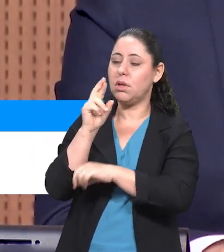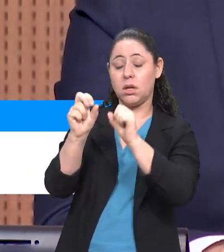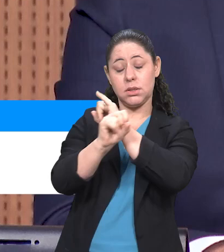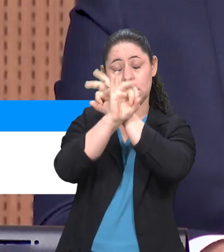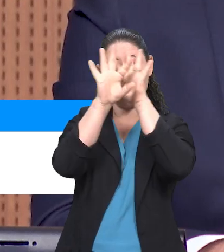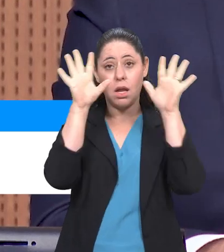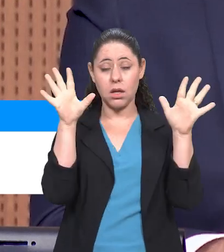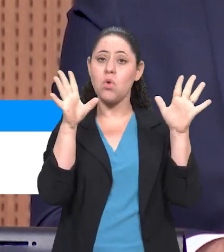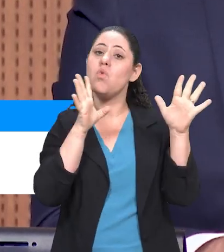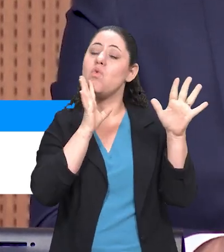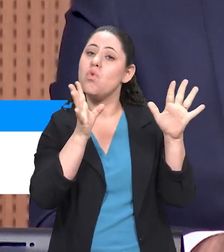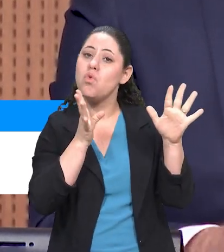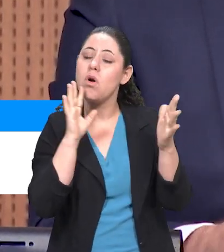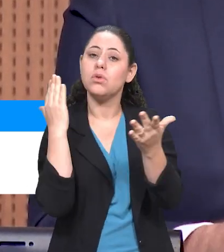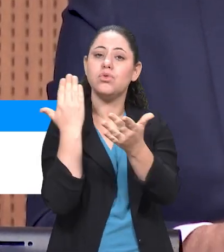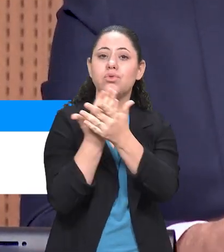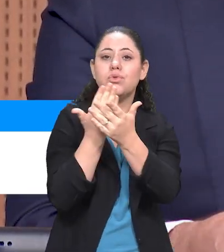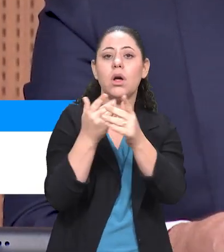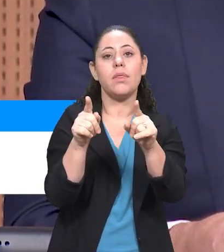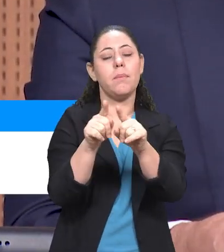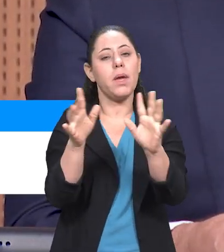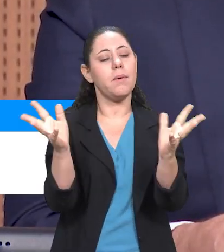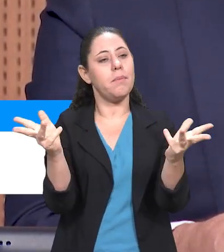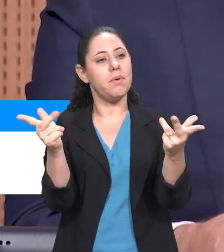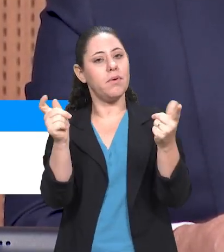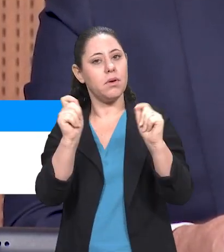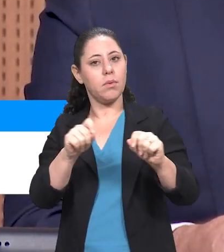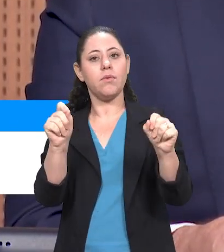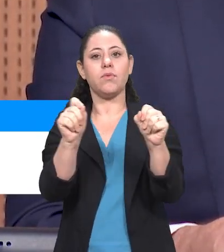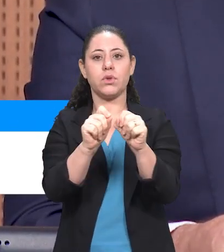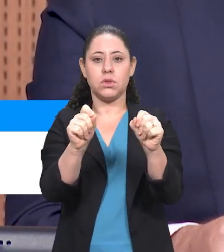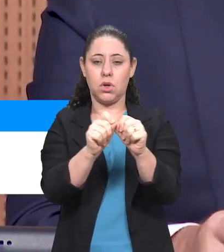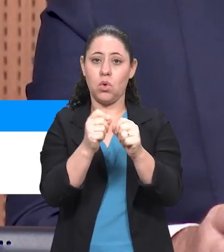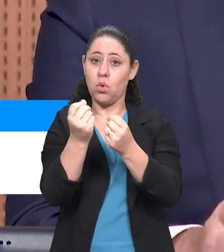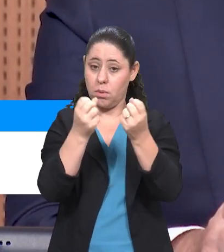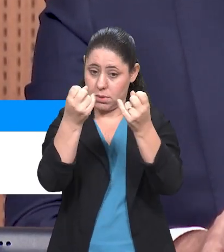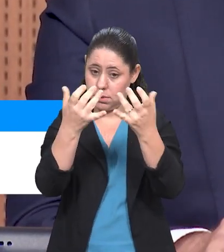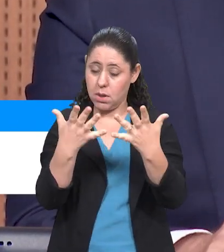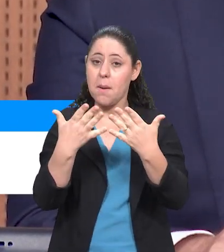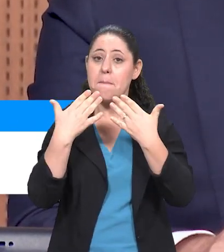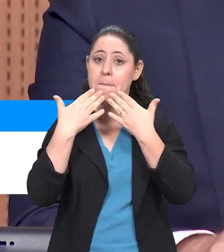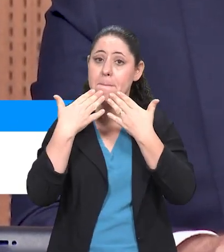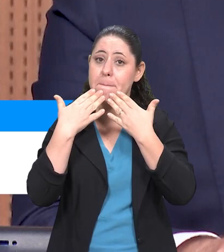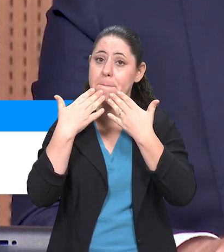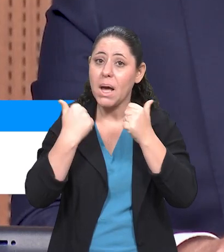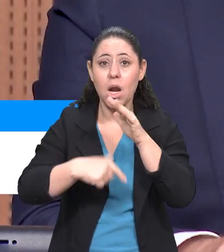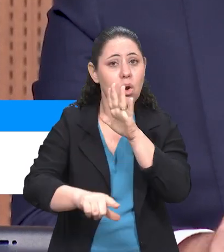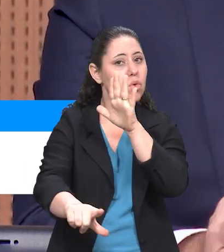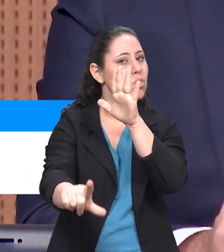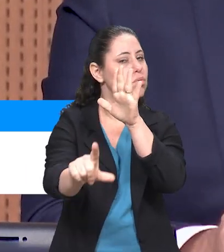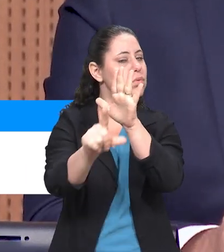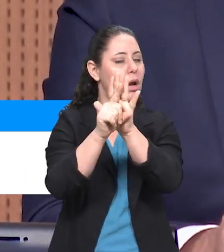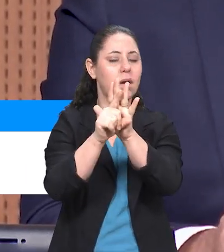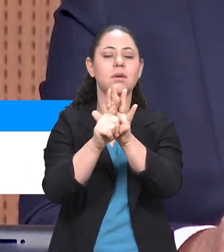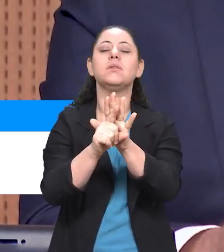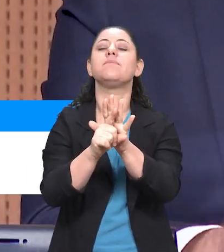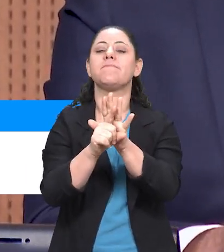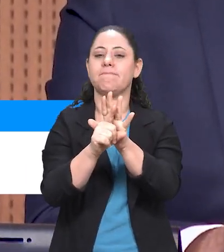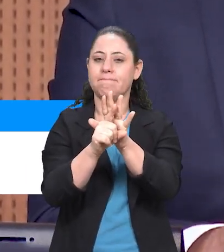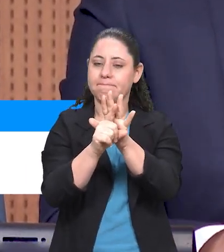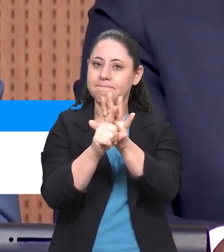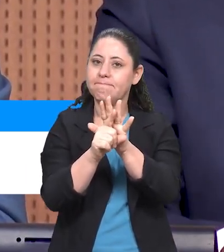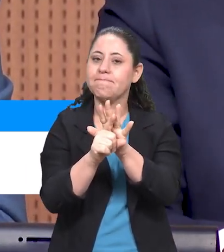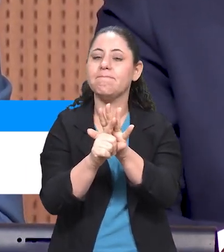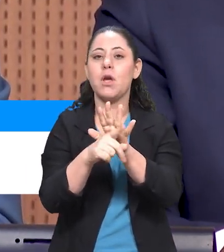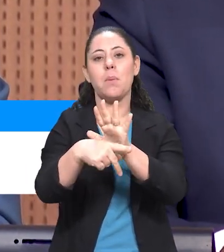vai buscar eh o conhecimento vai buscar o aperfeiçoar para fazer como eu disse no início a melhor